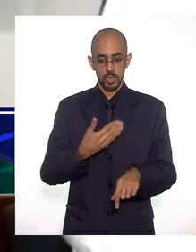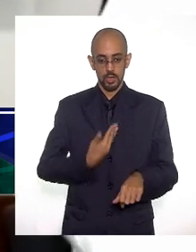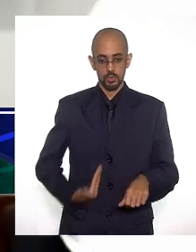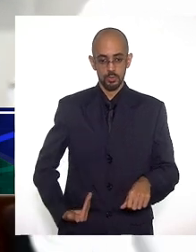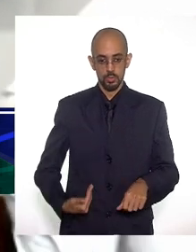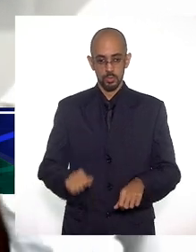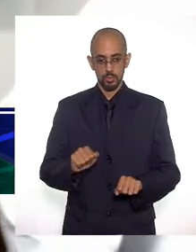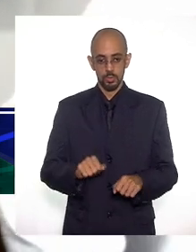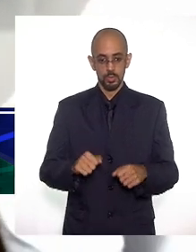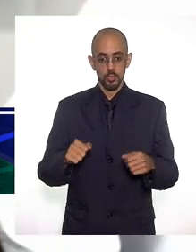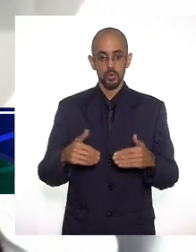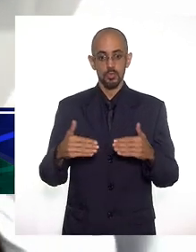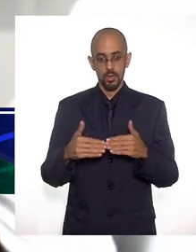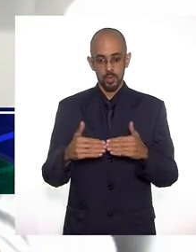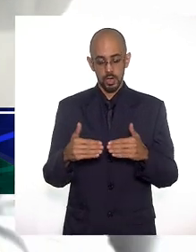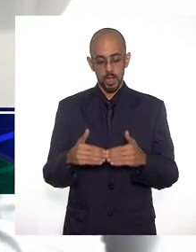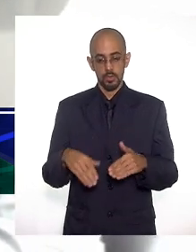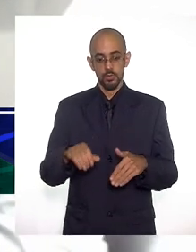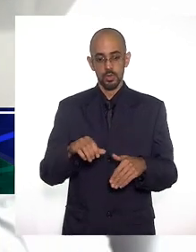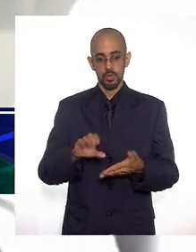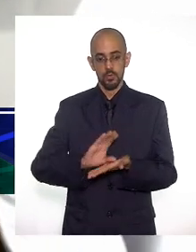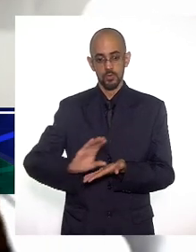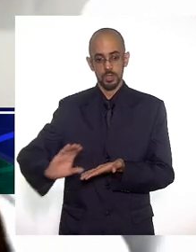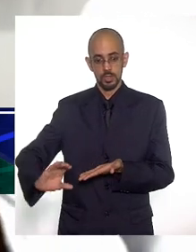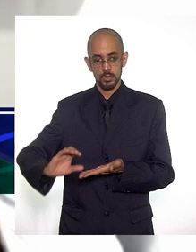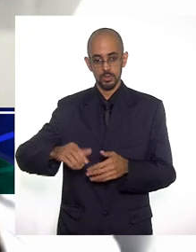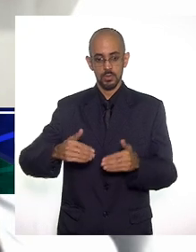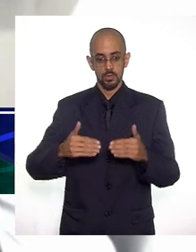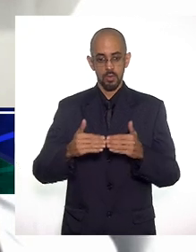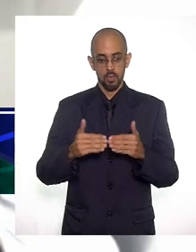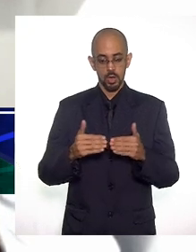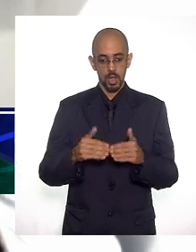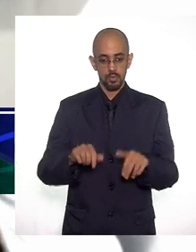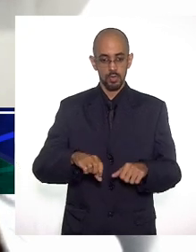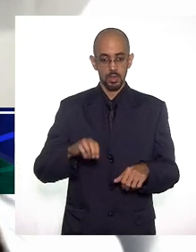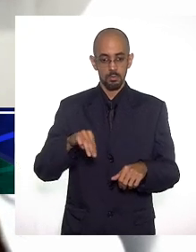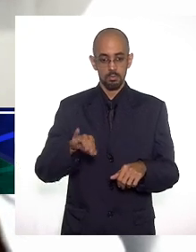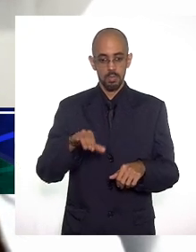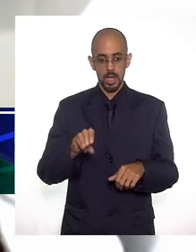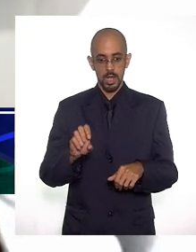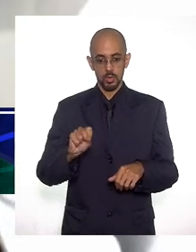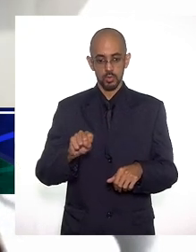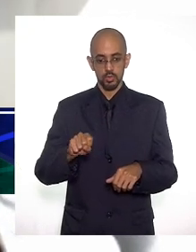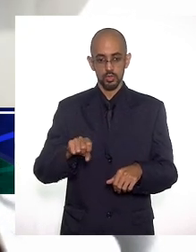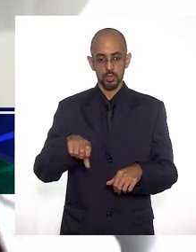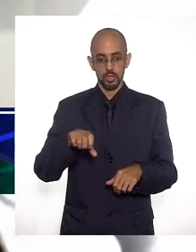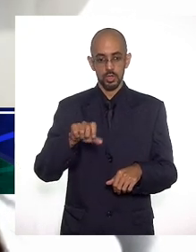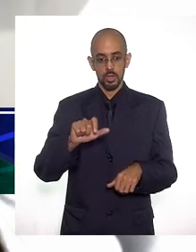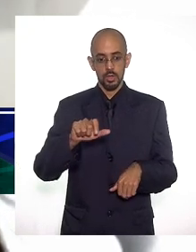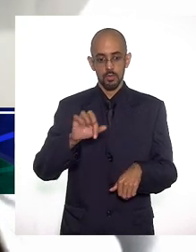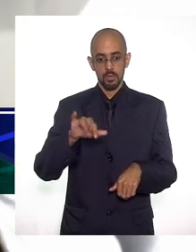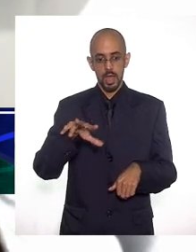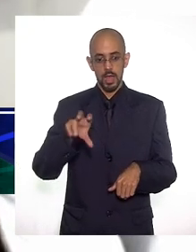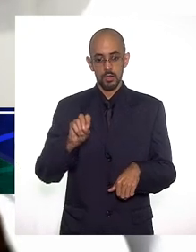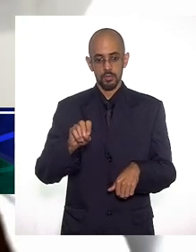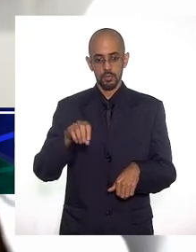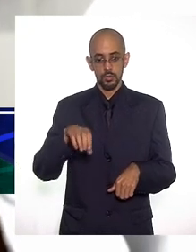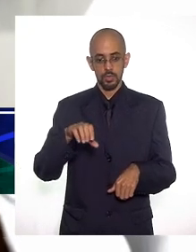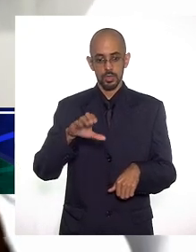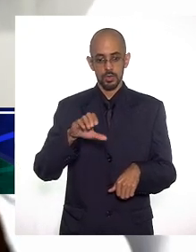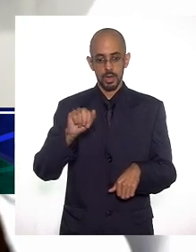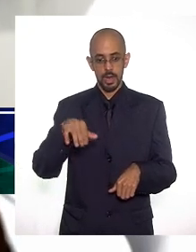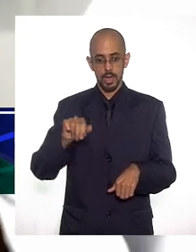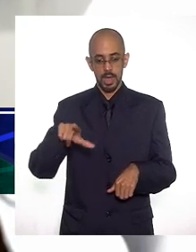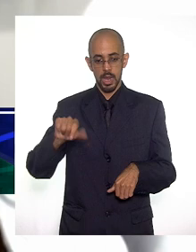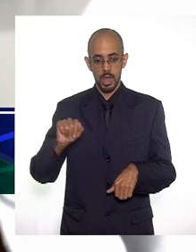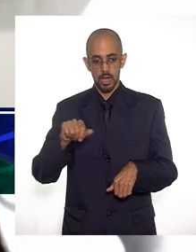finanças, fiscalização financeira e controle, favorável. Relatores, deputado Márcio Pacheco, Alexandre Freitas, Flávio Serafini e Márcio Canella.